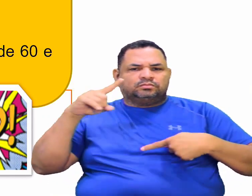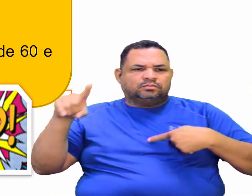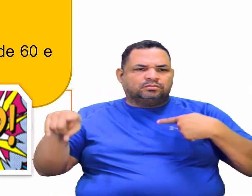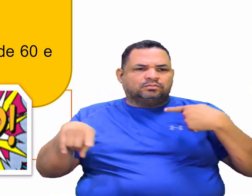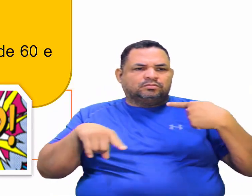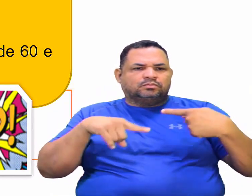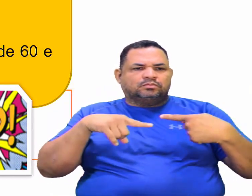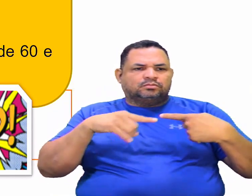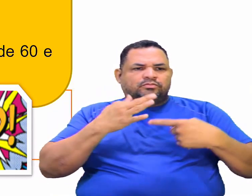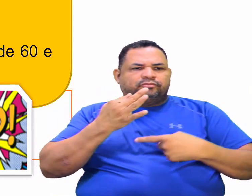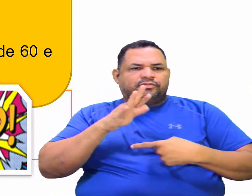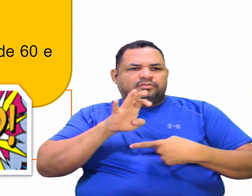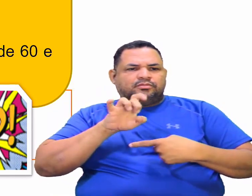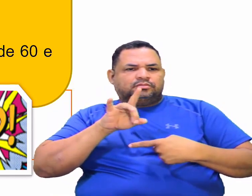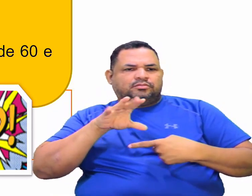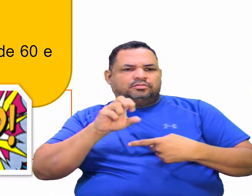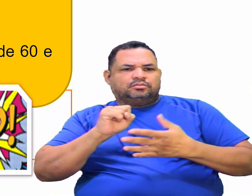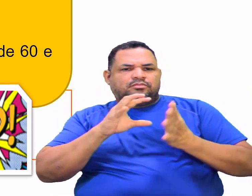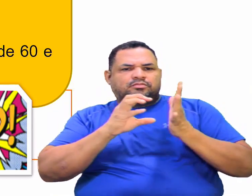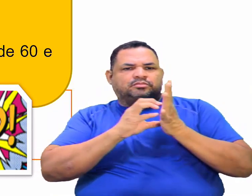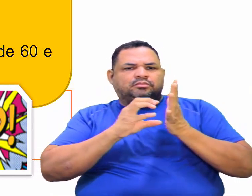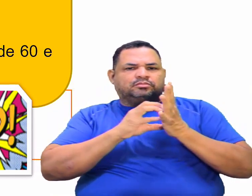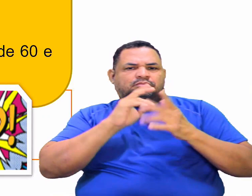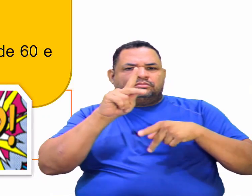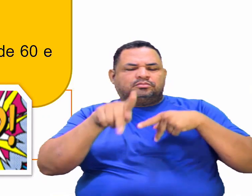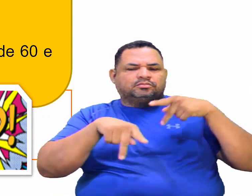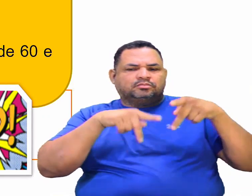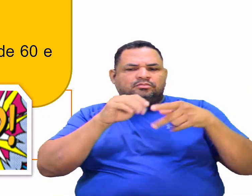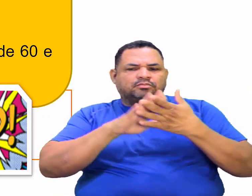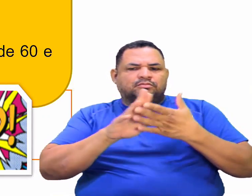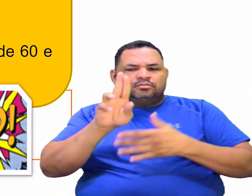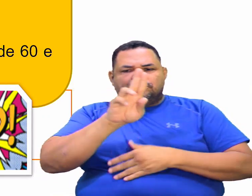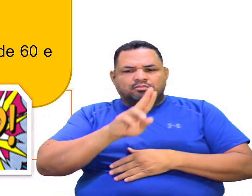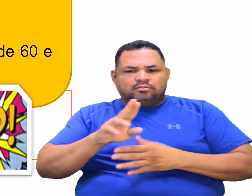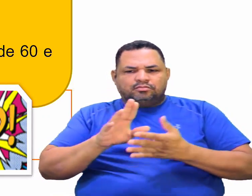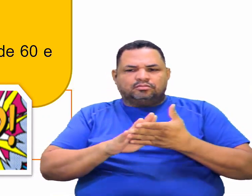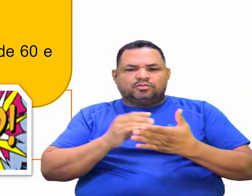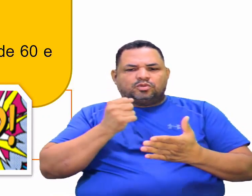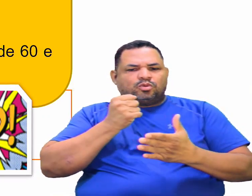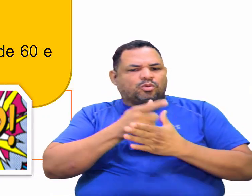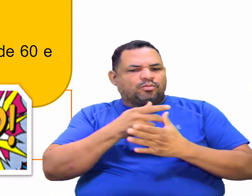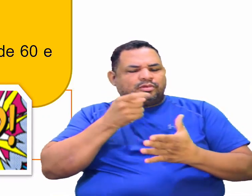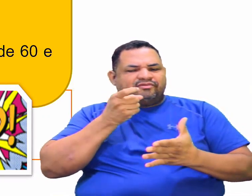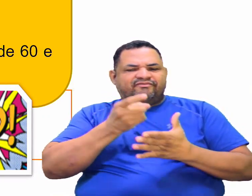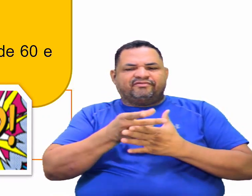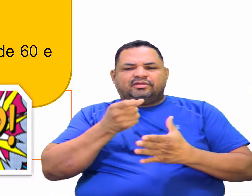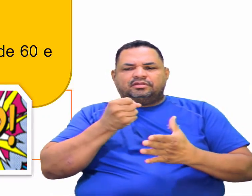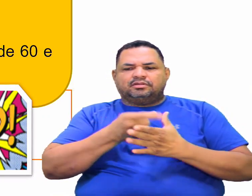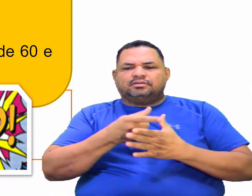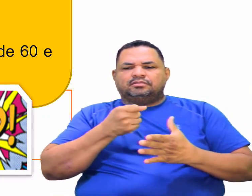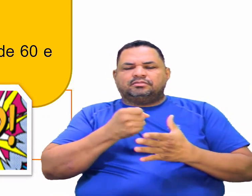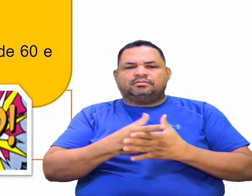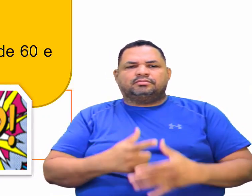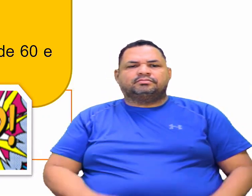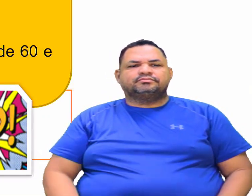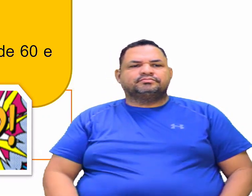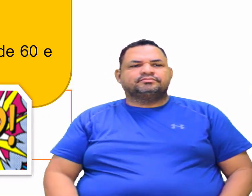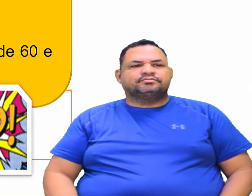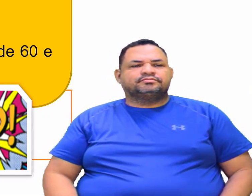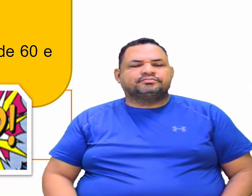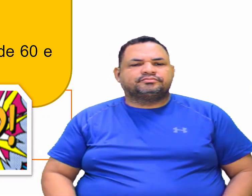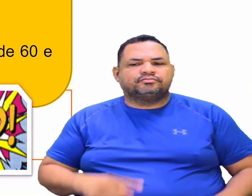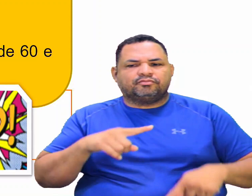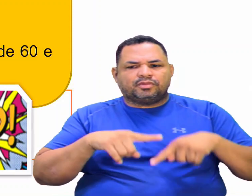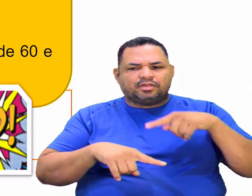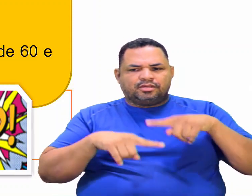objetiva dos fetiches e símbolos da civilização de de consumo fetiche os